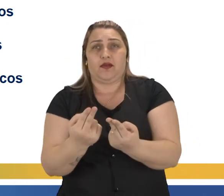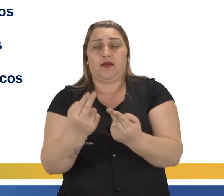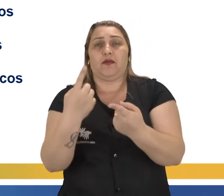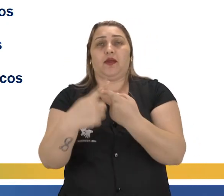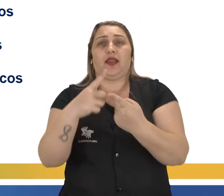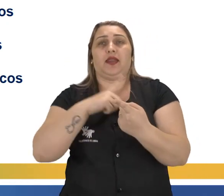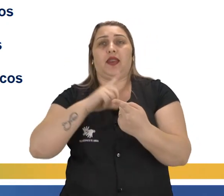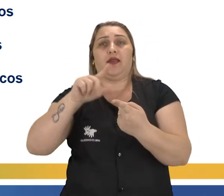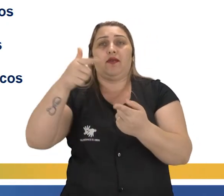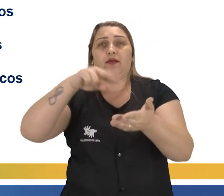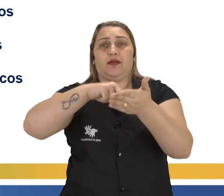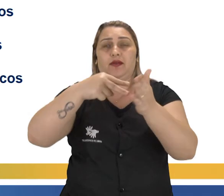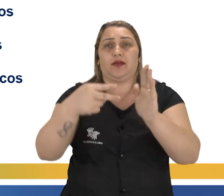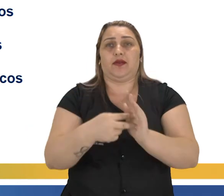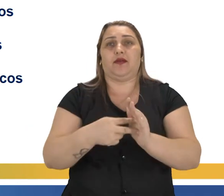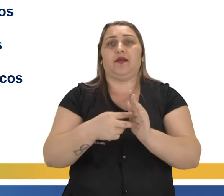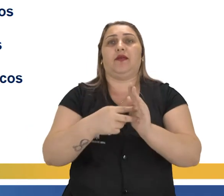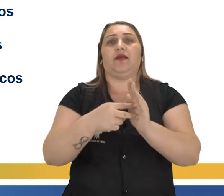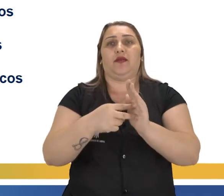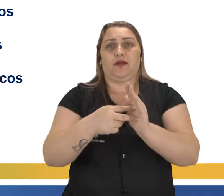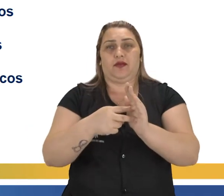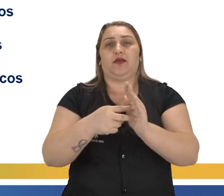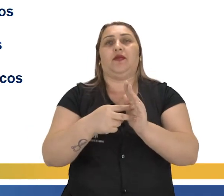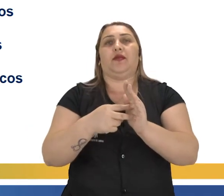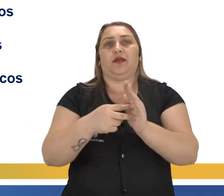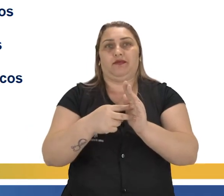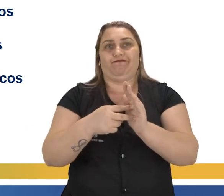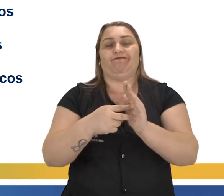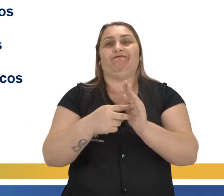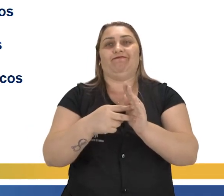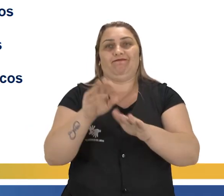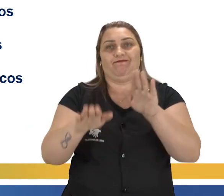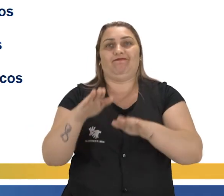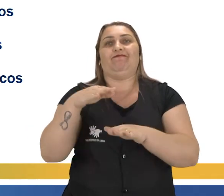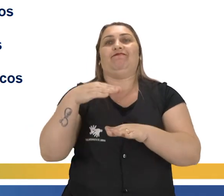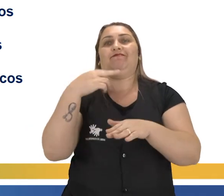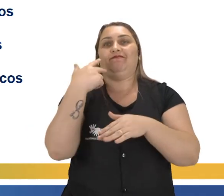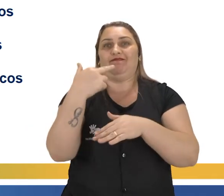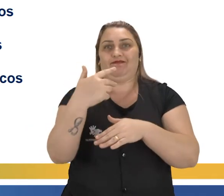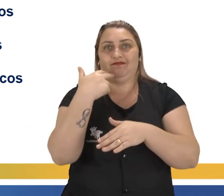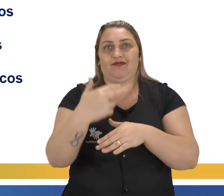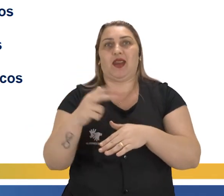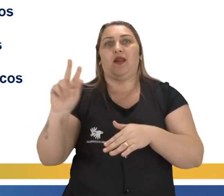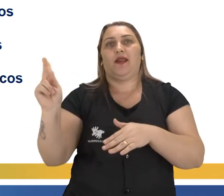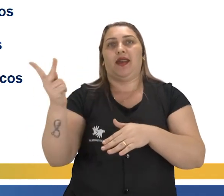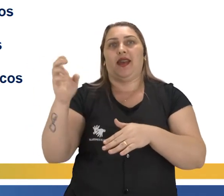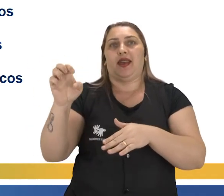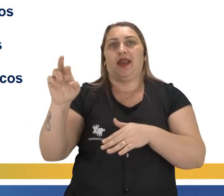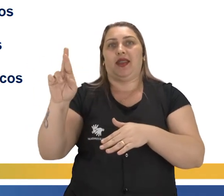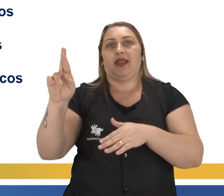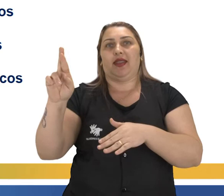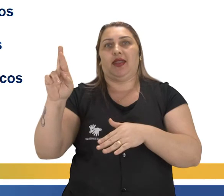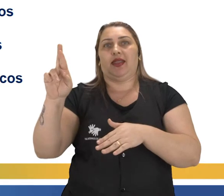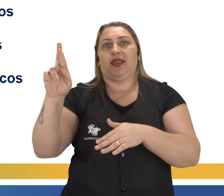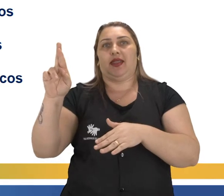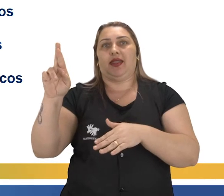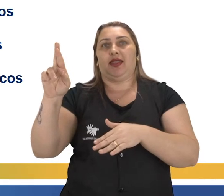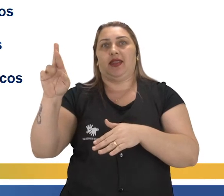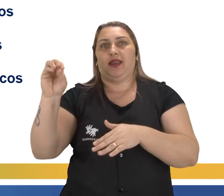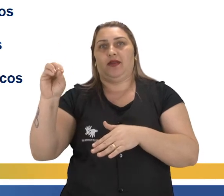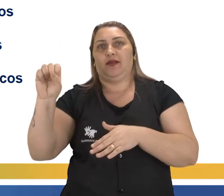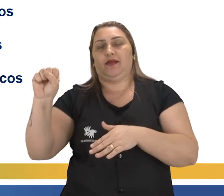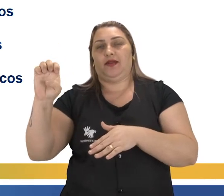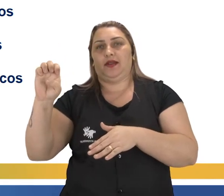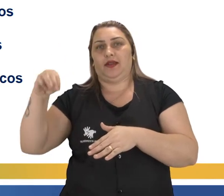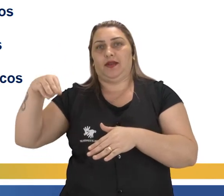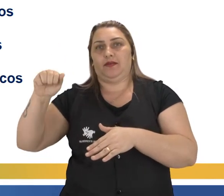têm outro significado quando cambia de idioma. São os heterossemânticos. São as palavras que existem tanto no